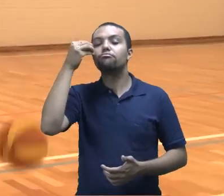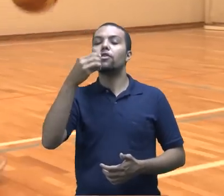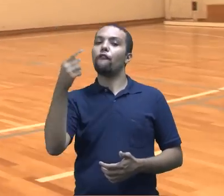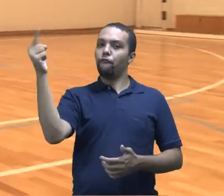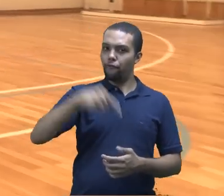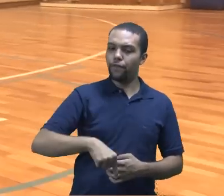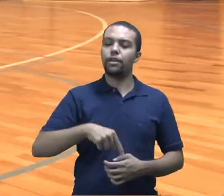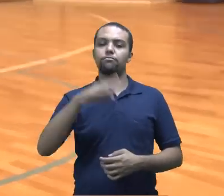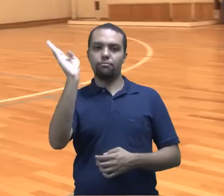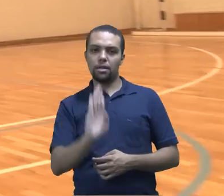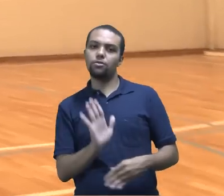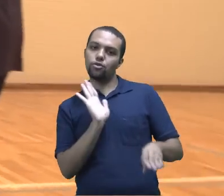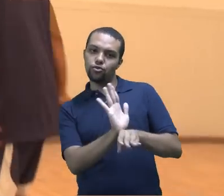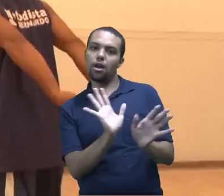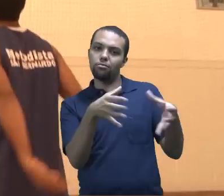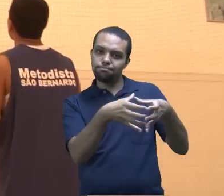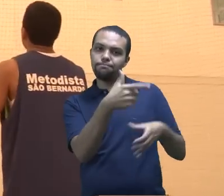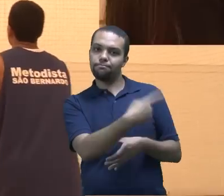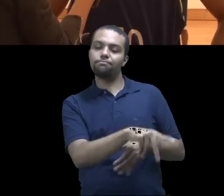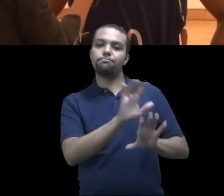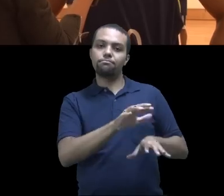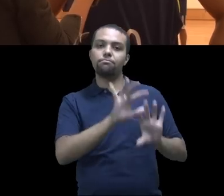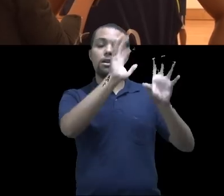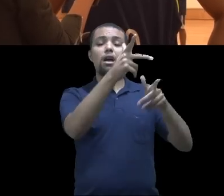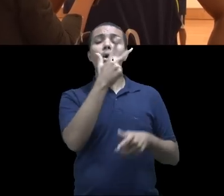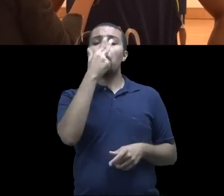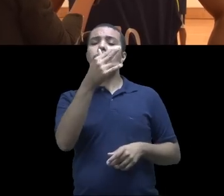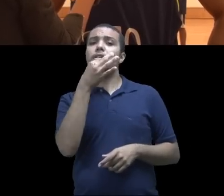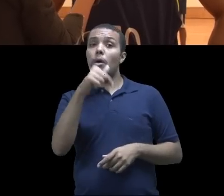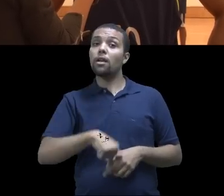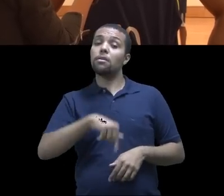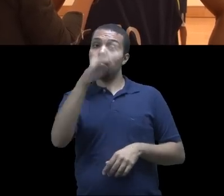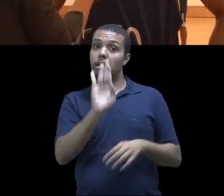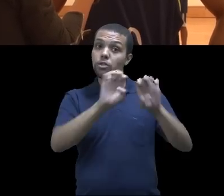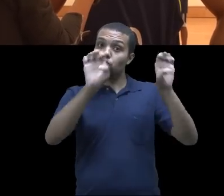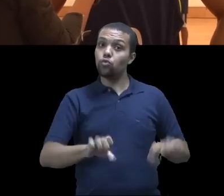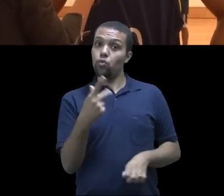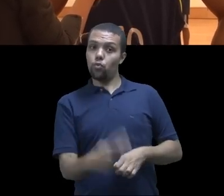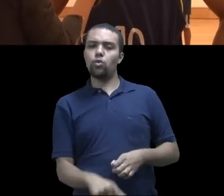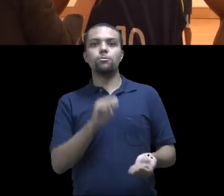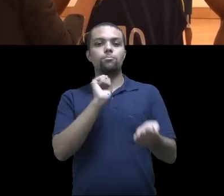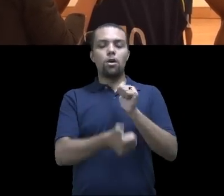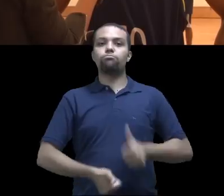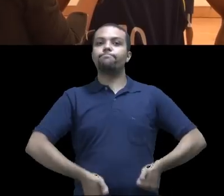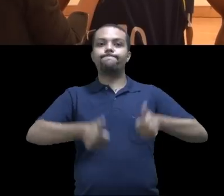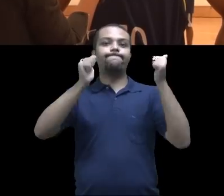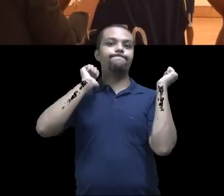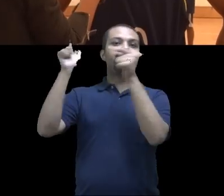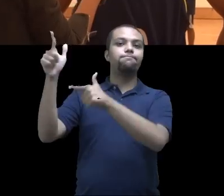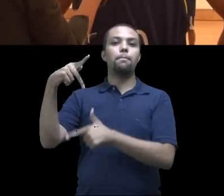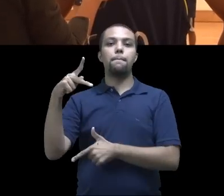de vir para cá ajudar ao time. Acho que aqui a estrutura, todo o país, o esporte está